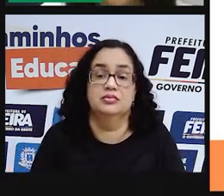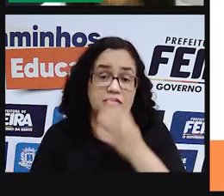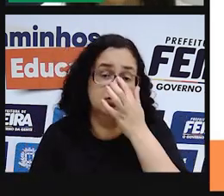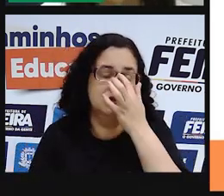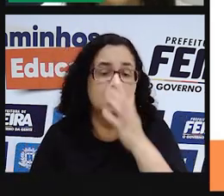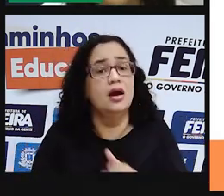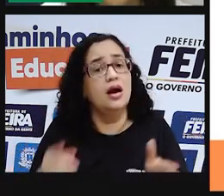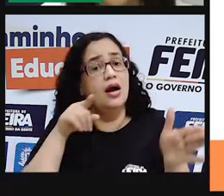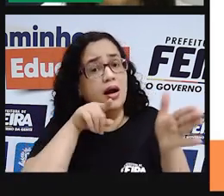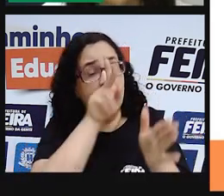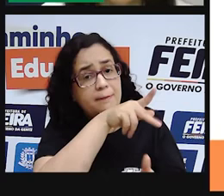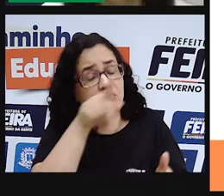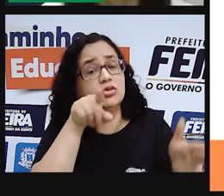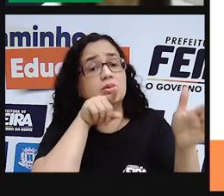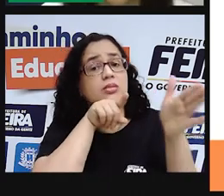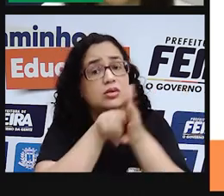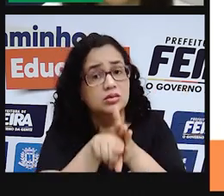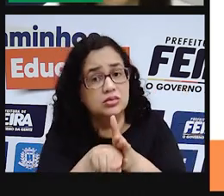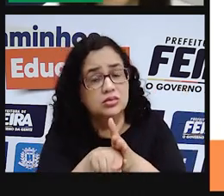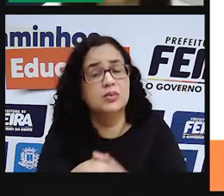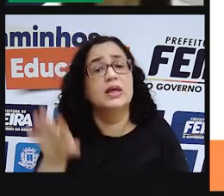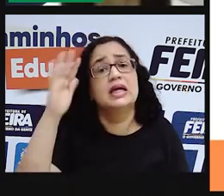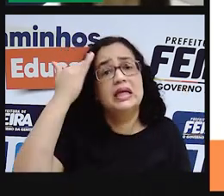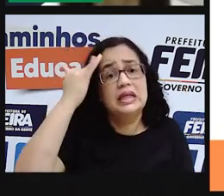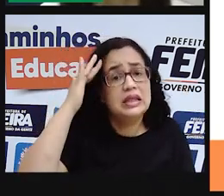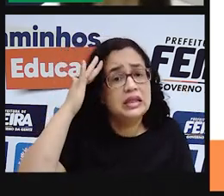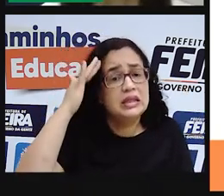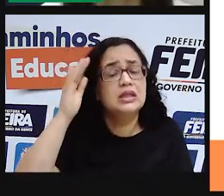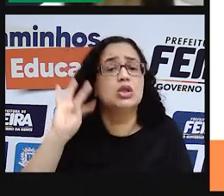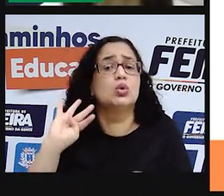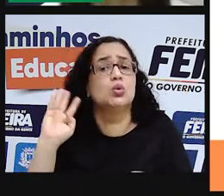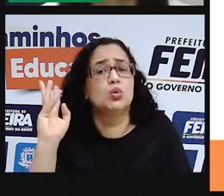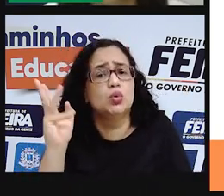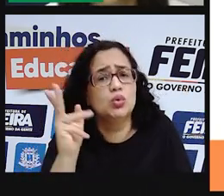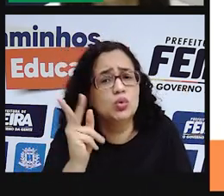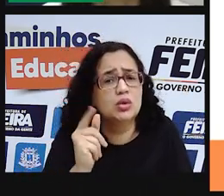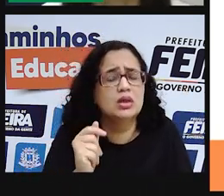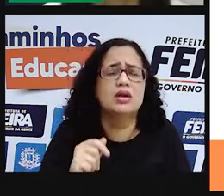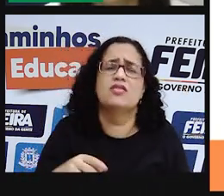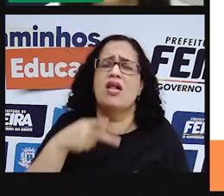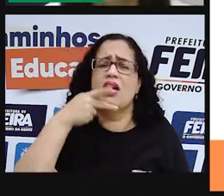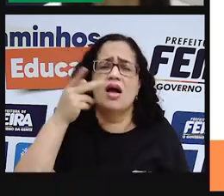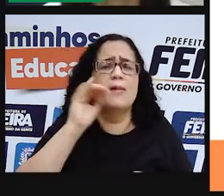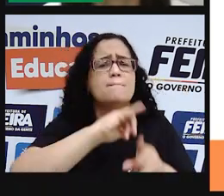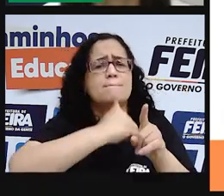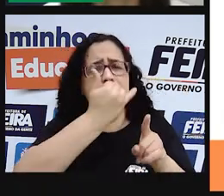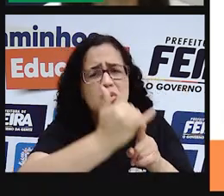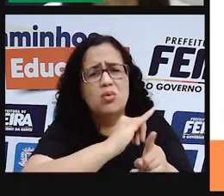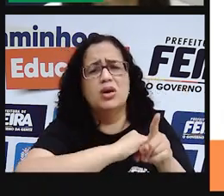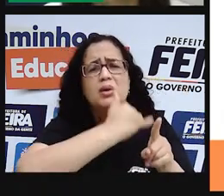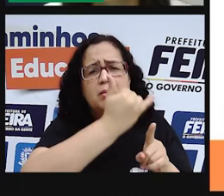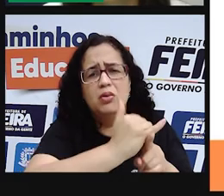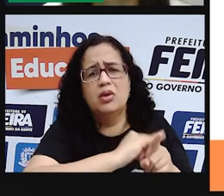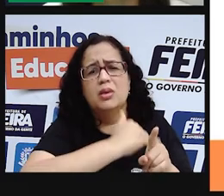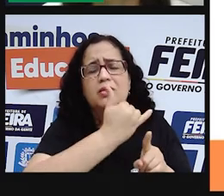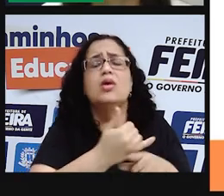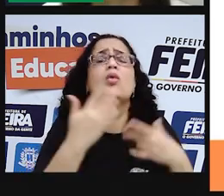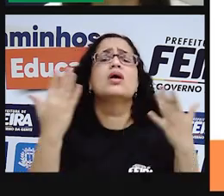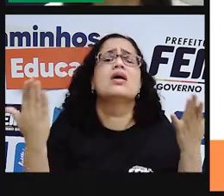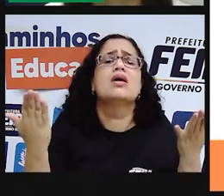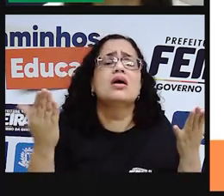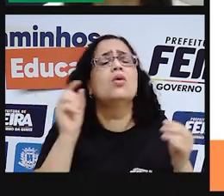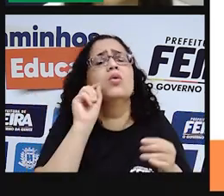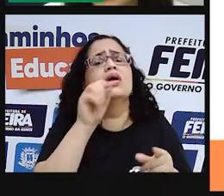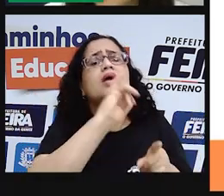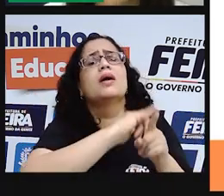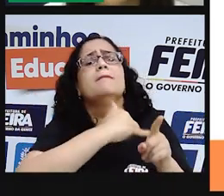Mas aí a Pro volta agora para entender tudo isso, né? E a gente falar tanto de bullying, bullying. Você sabe o